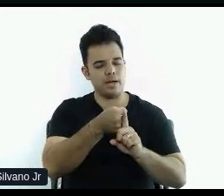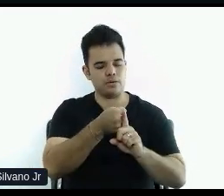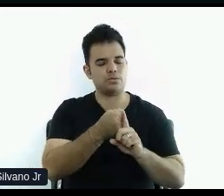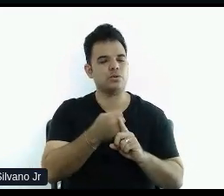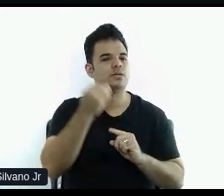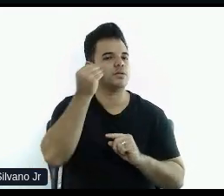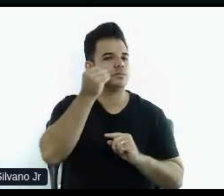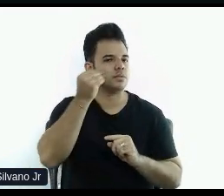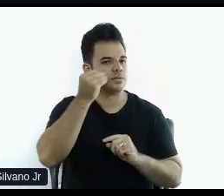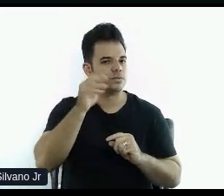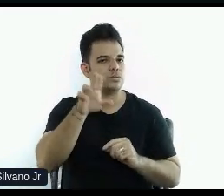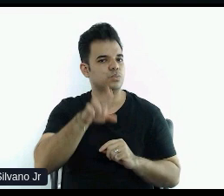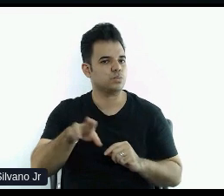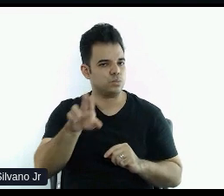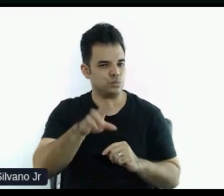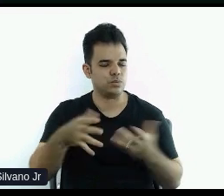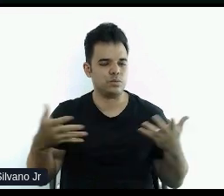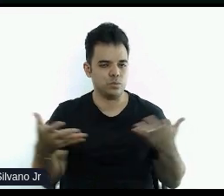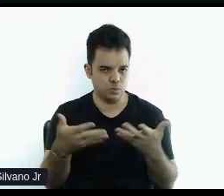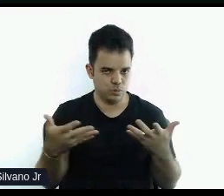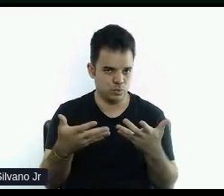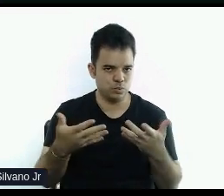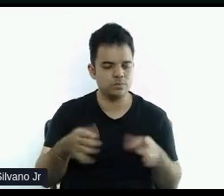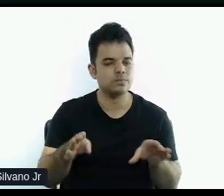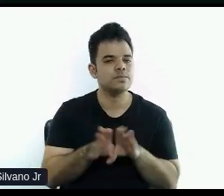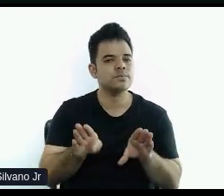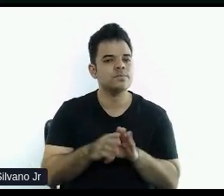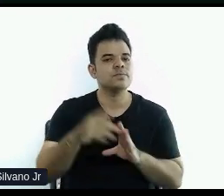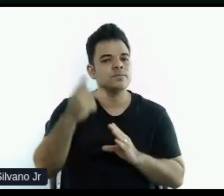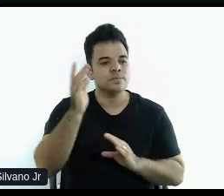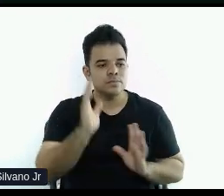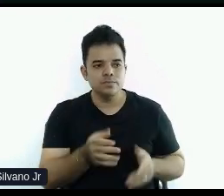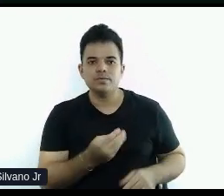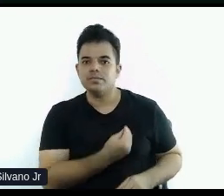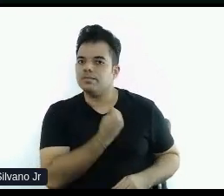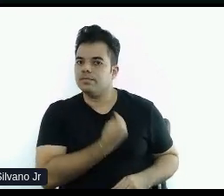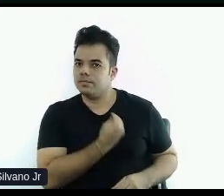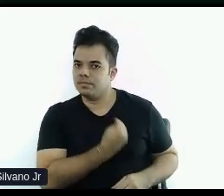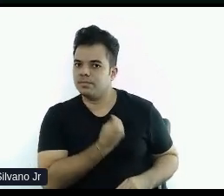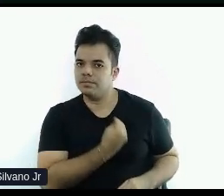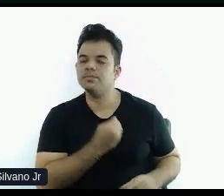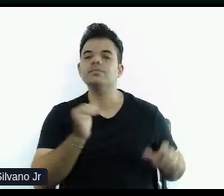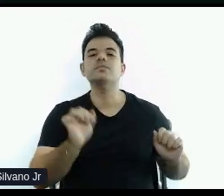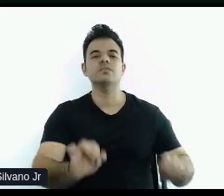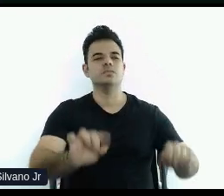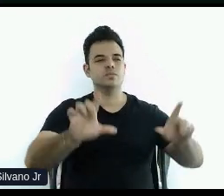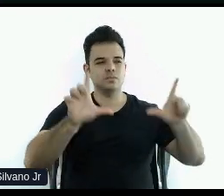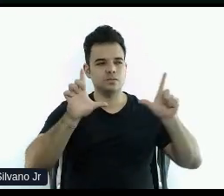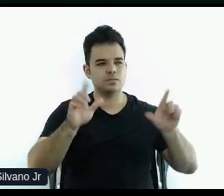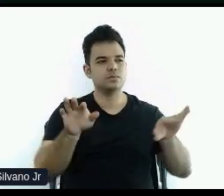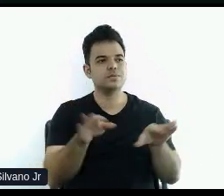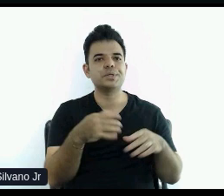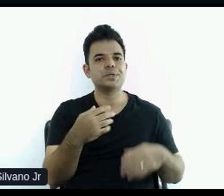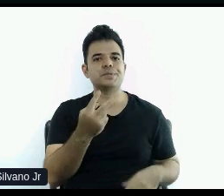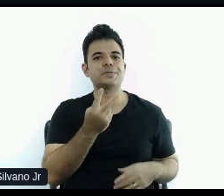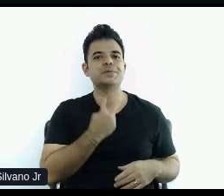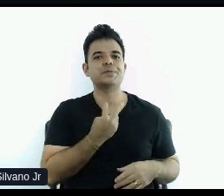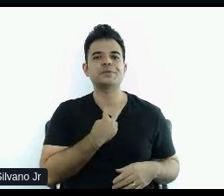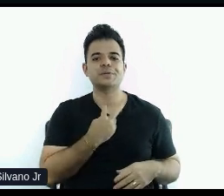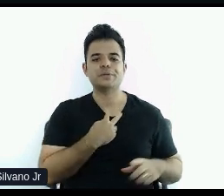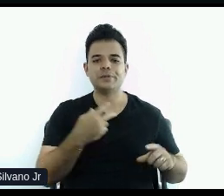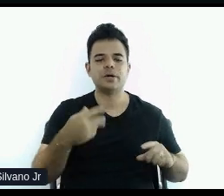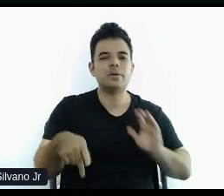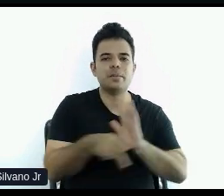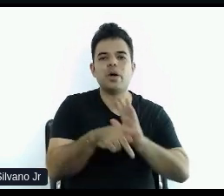hoje. Porque, como é um produto que já existe, já tem uma solução ali grande, a gente não pode fazer toda uma